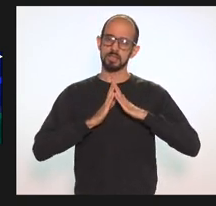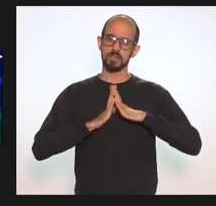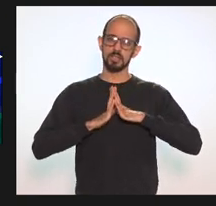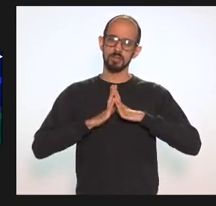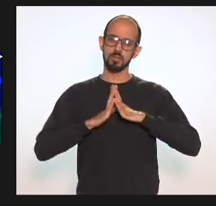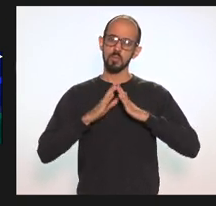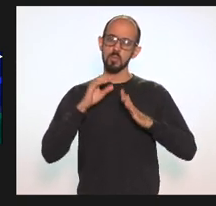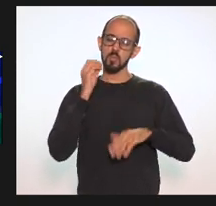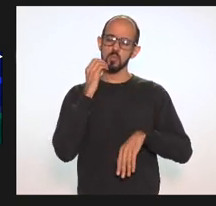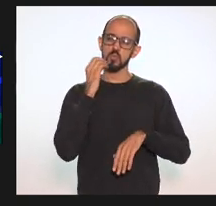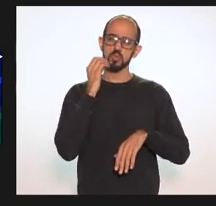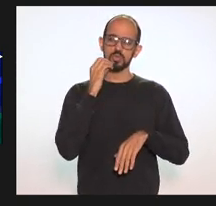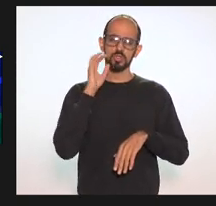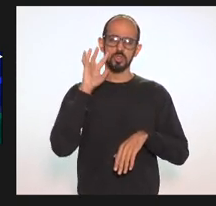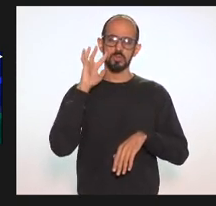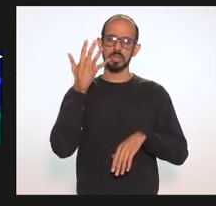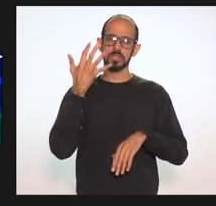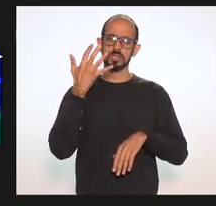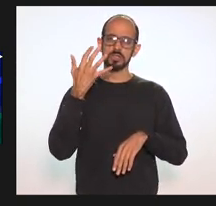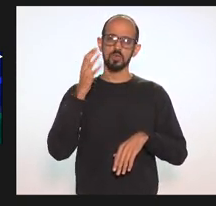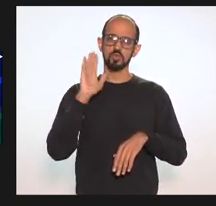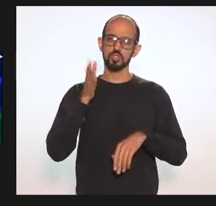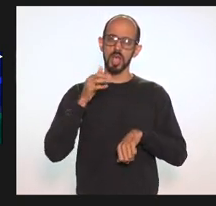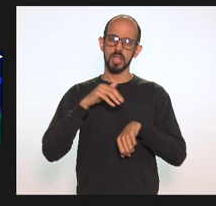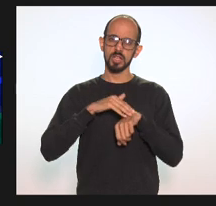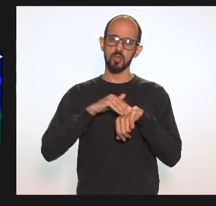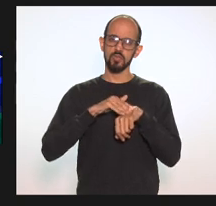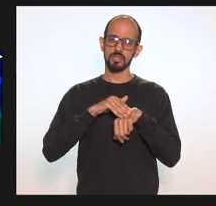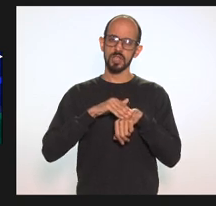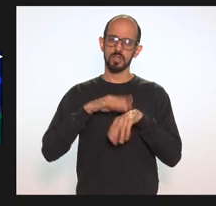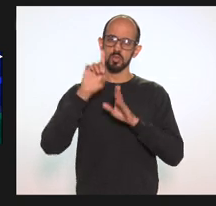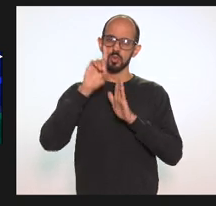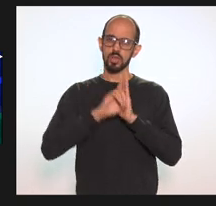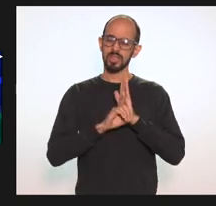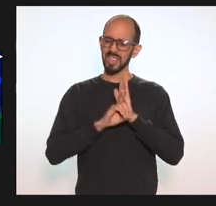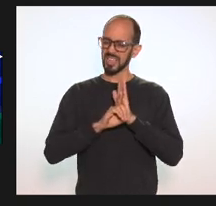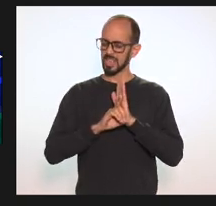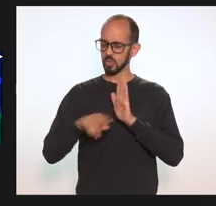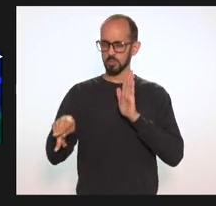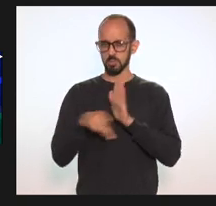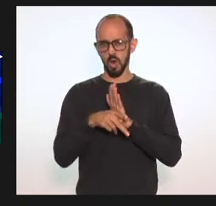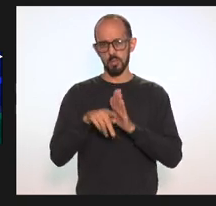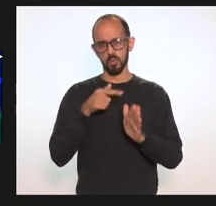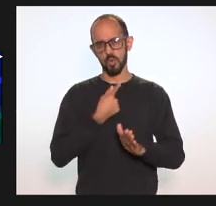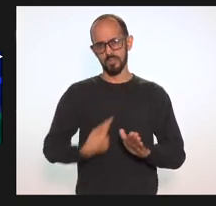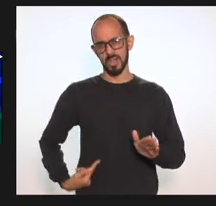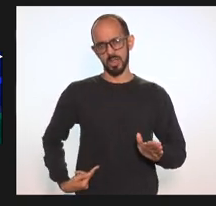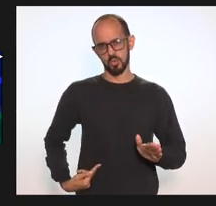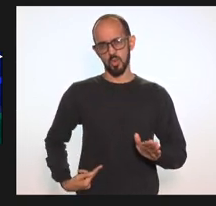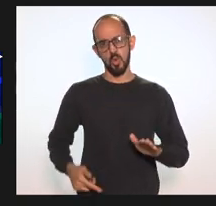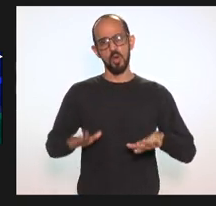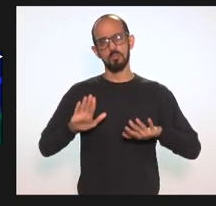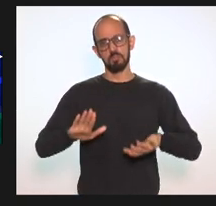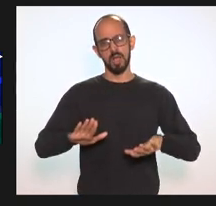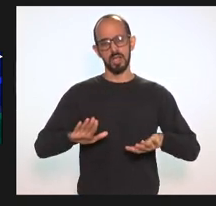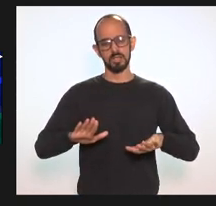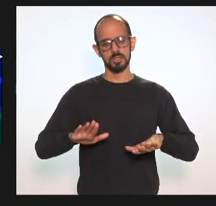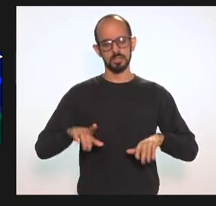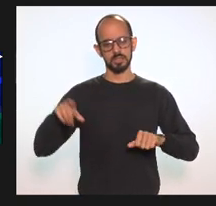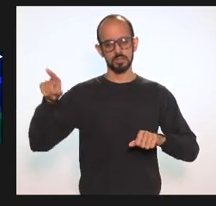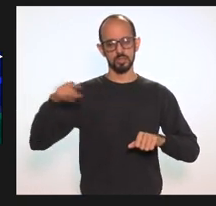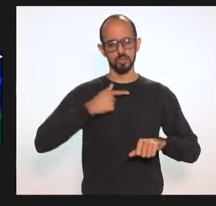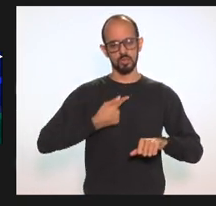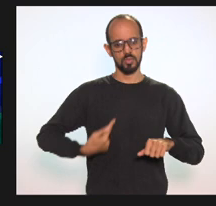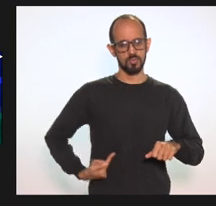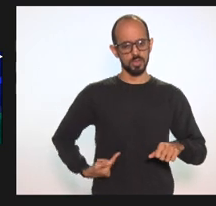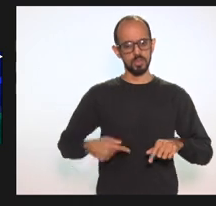sido a decisão é através do ecrã É mas o governador também já pegou um barco